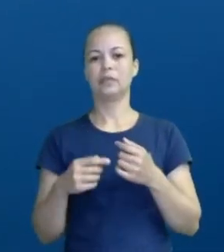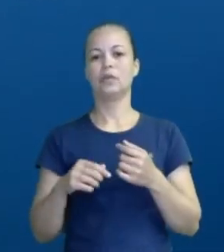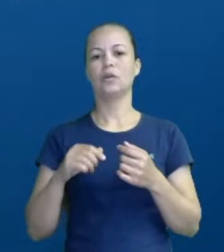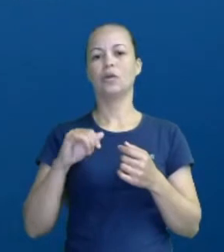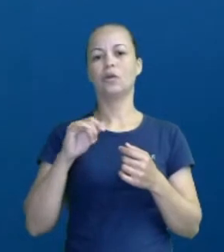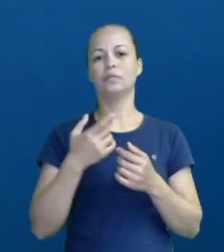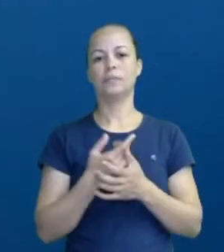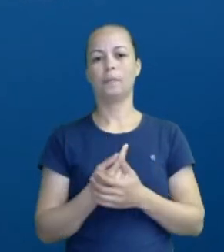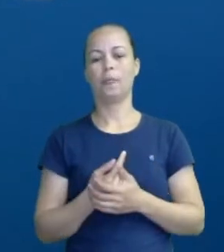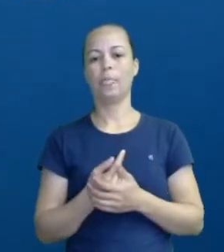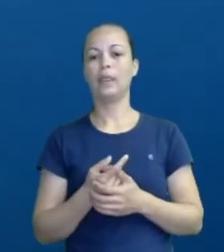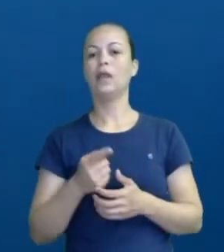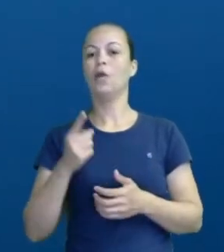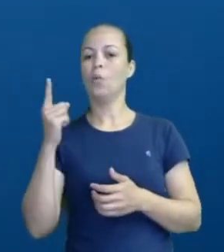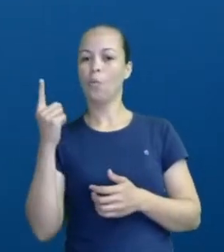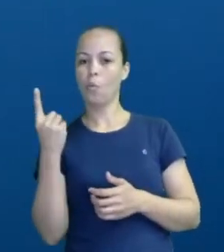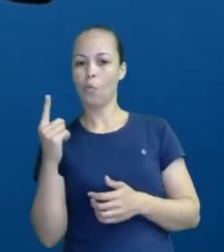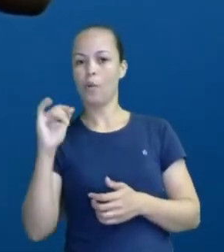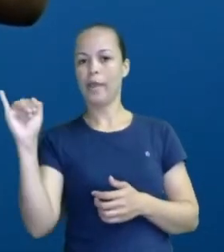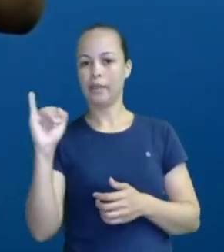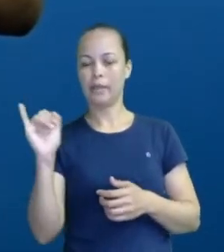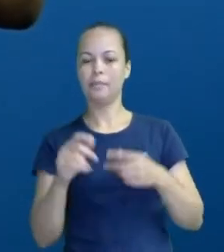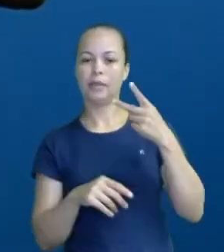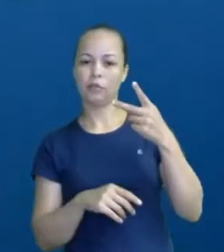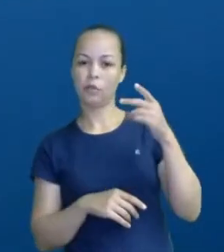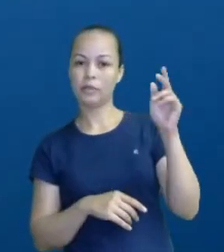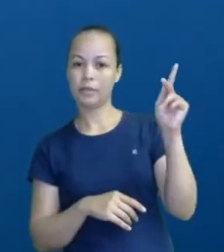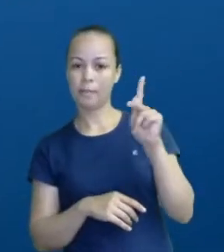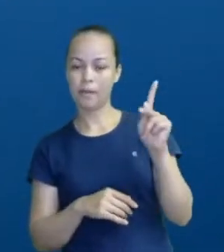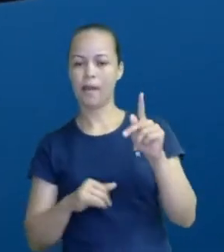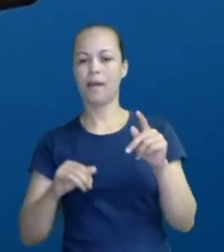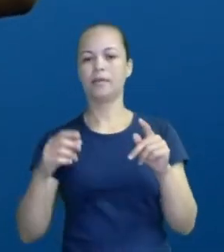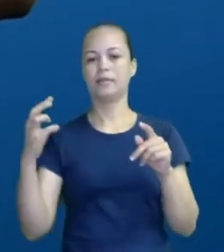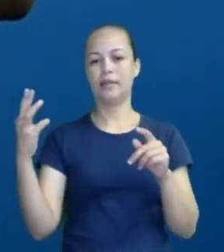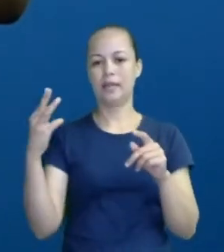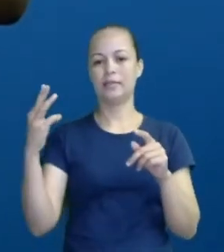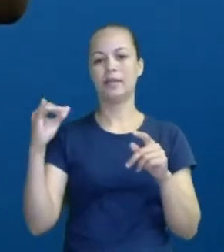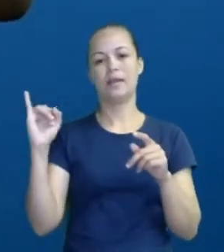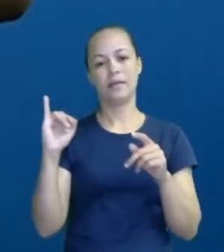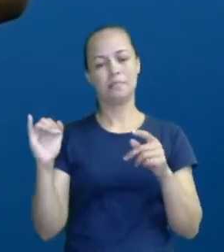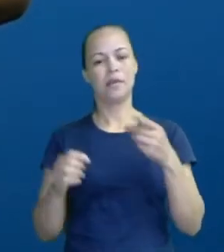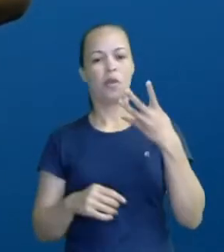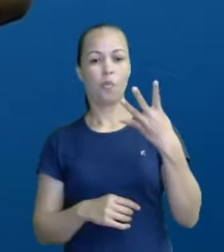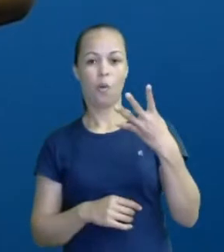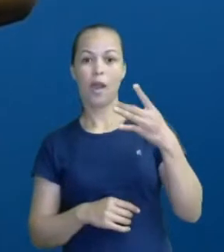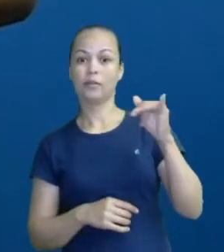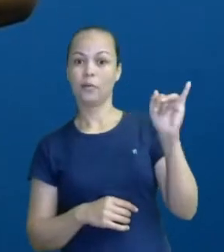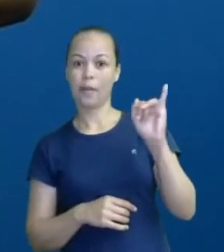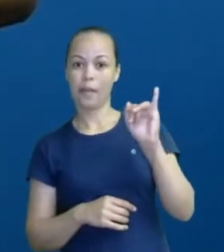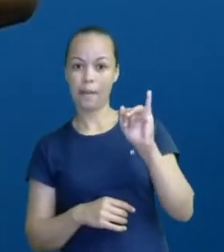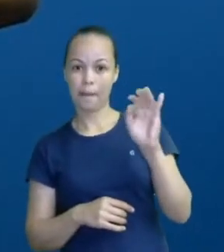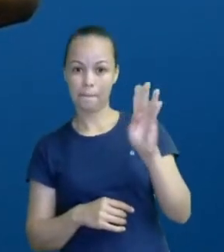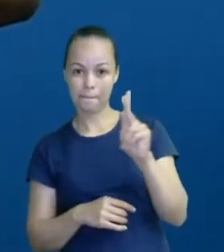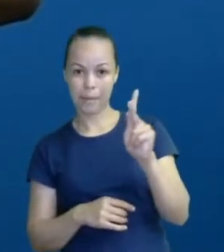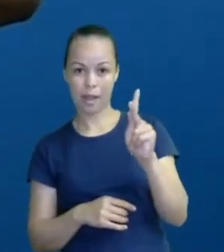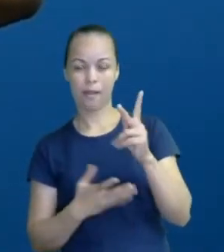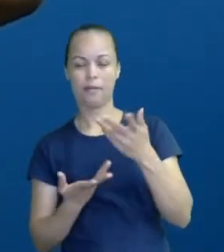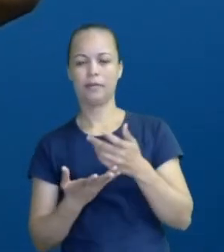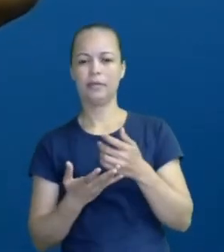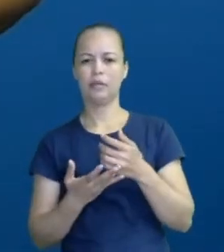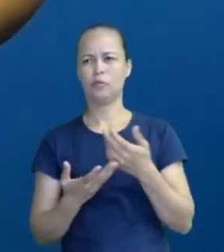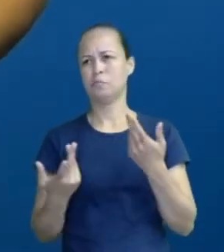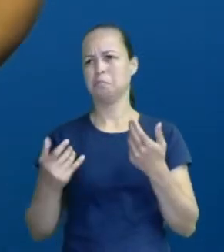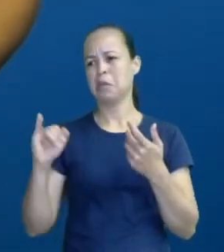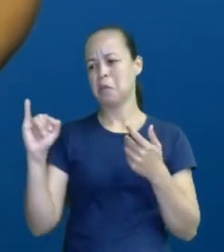par, 1 é ímpar, 2 é par, 3 é ímpar, 4 é par. E onde parasse, ou ímpar ou